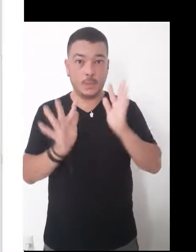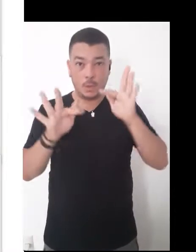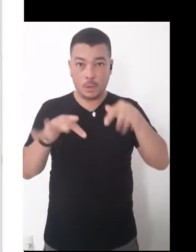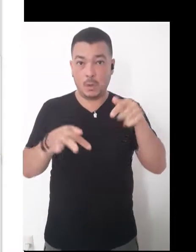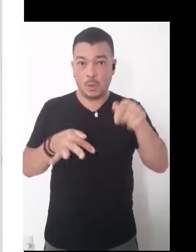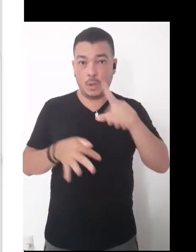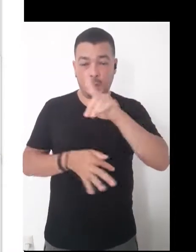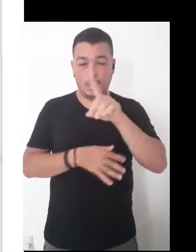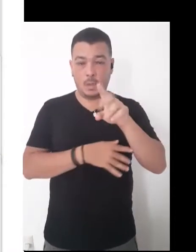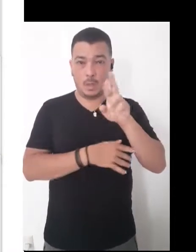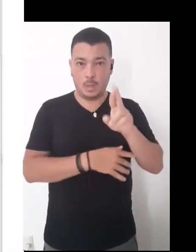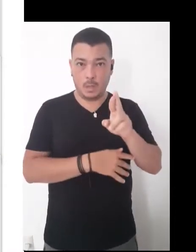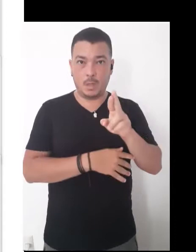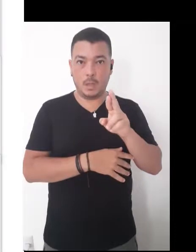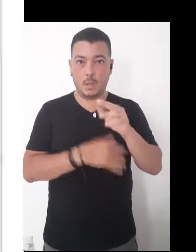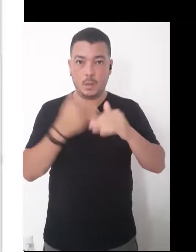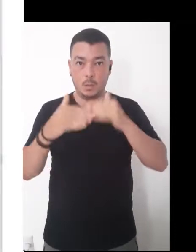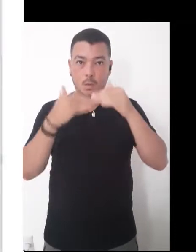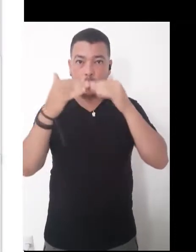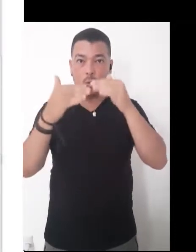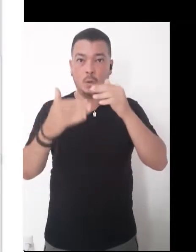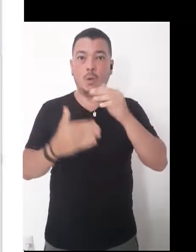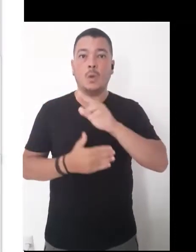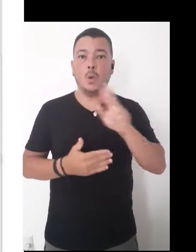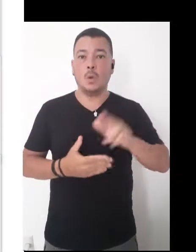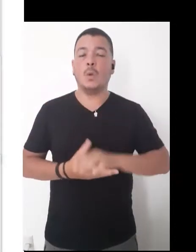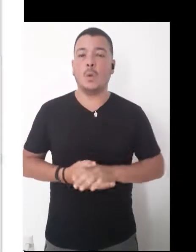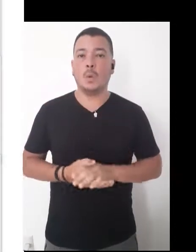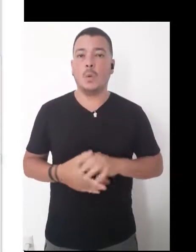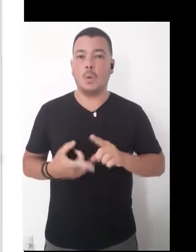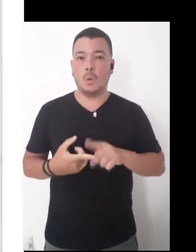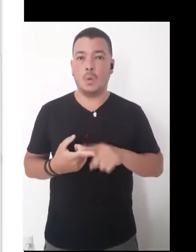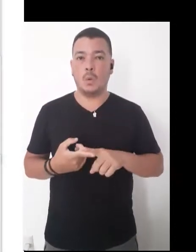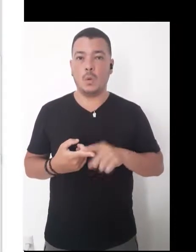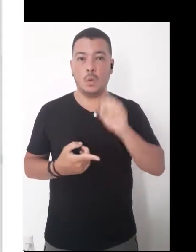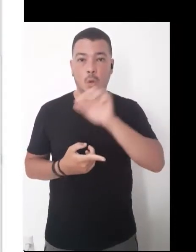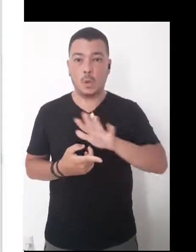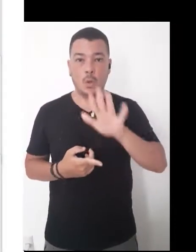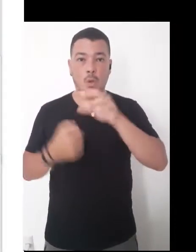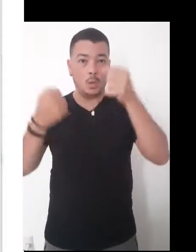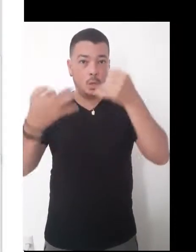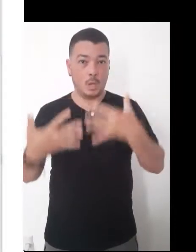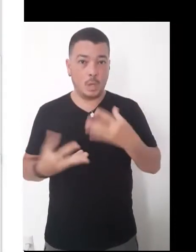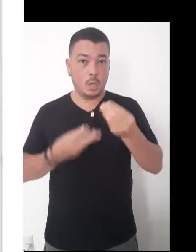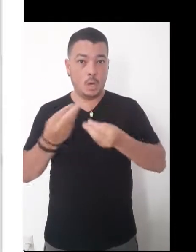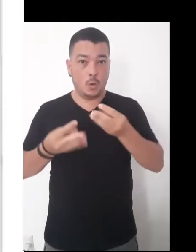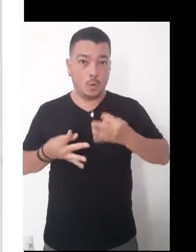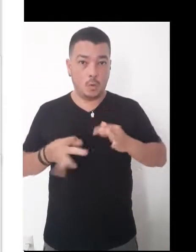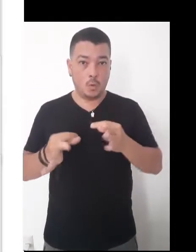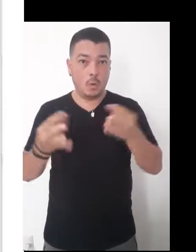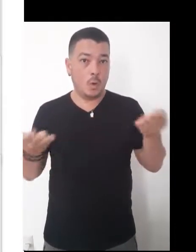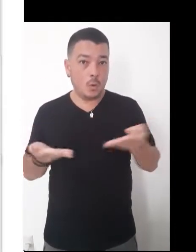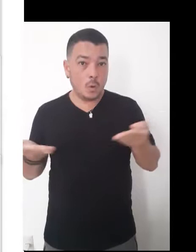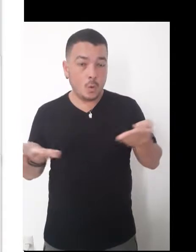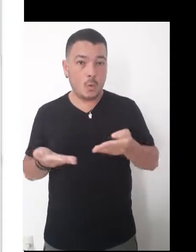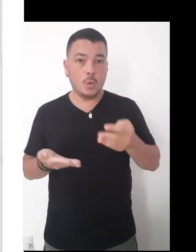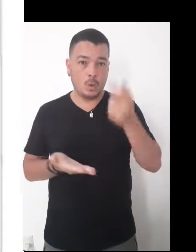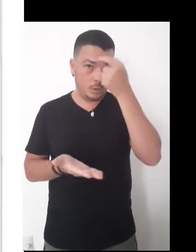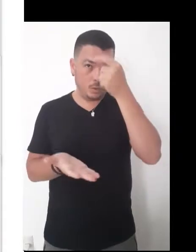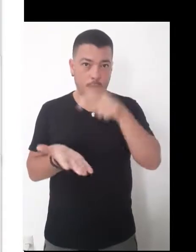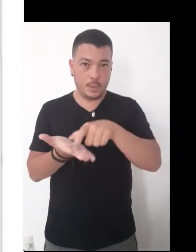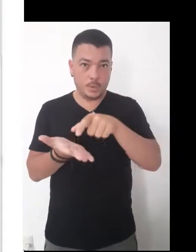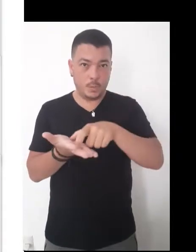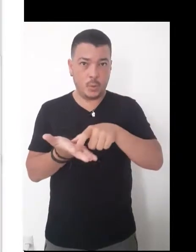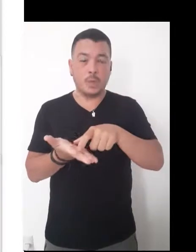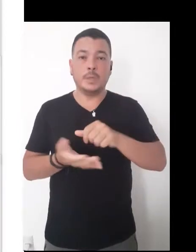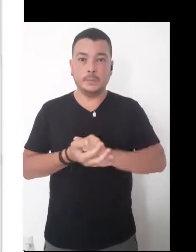de DDR, um pouquinho da evolução e da nomenclatura. Eu vou dar um panorama de como a gente está mais ou menos nas tecnologias atuais de memória RAM. E